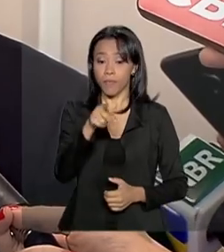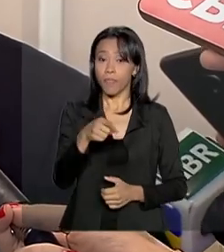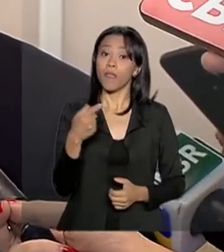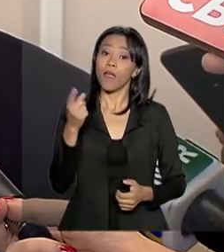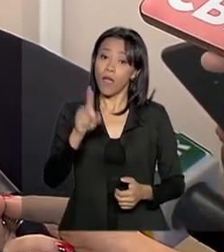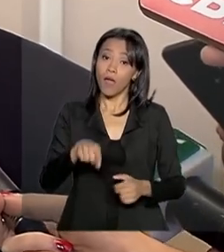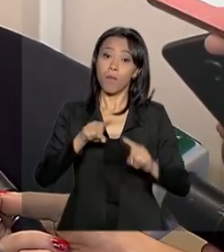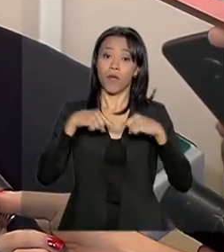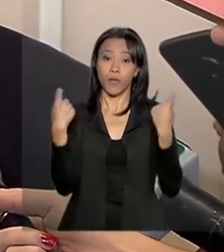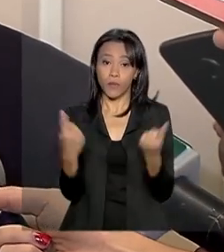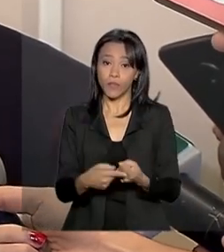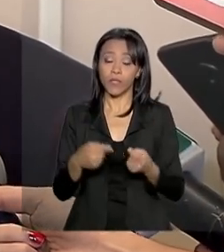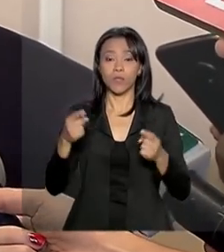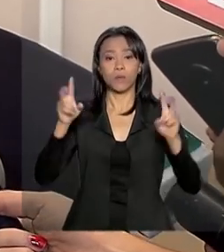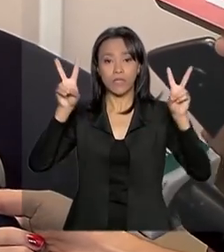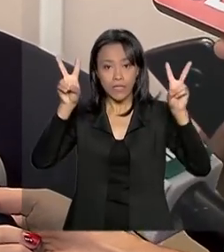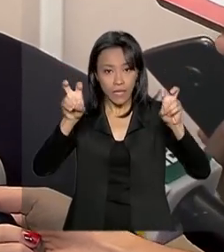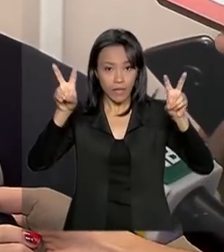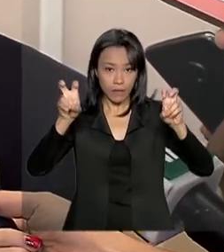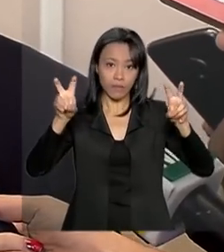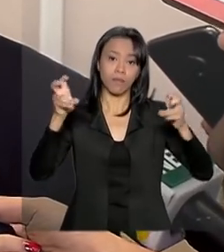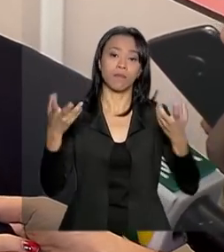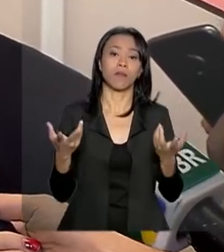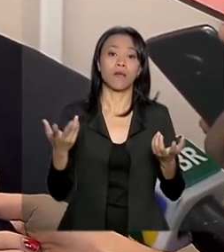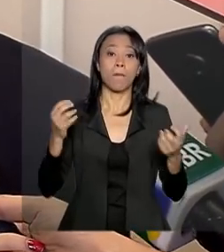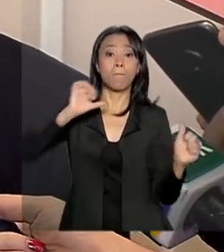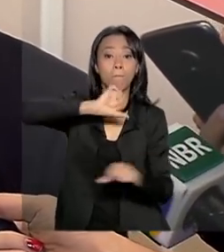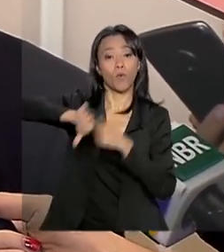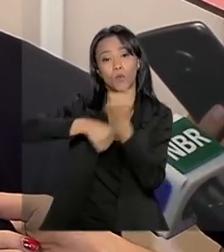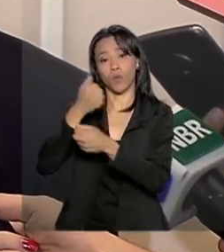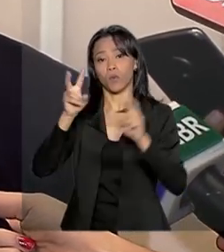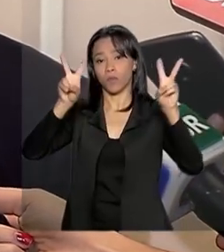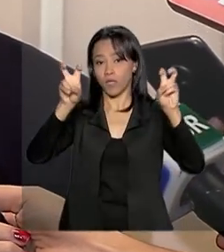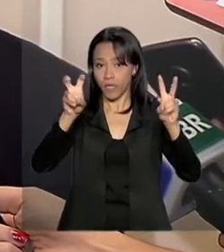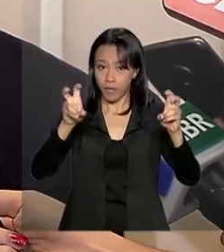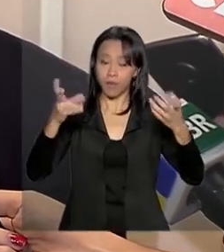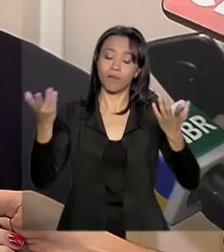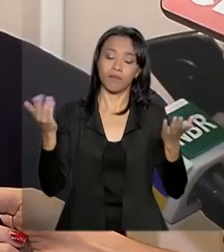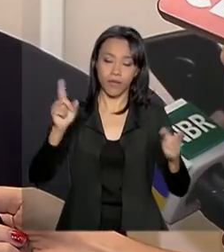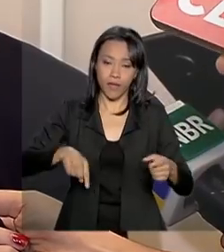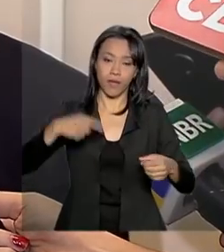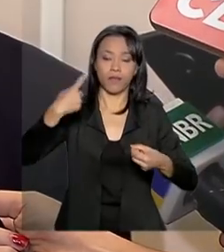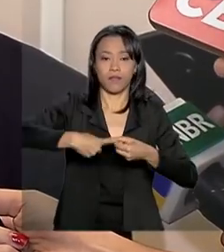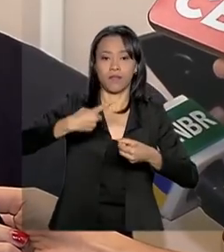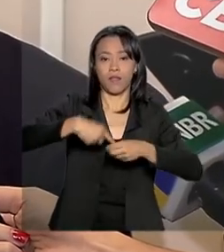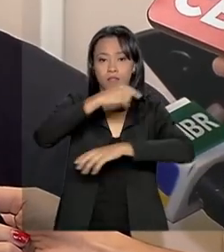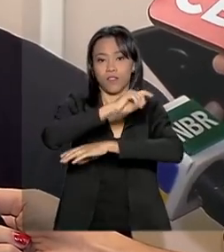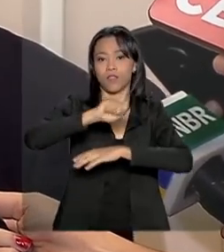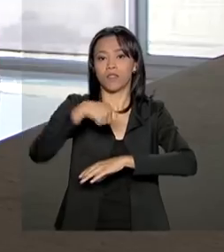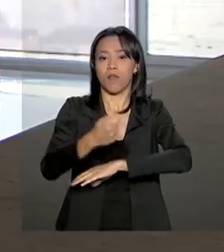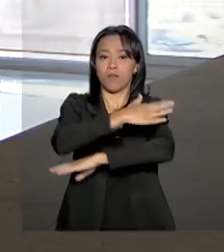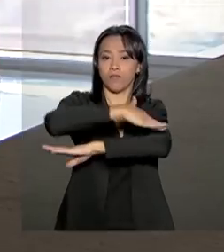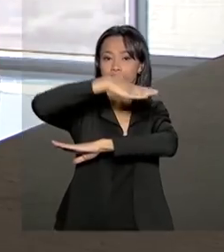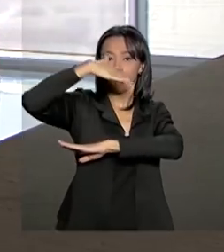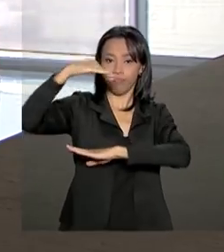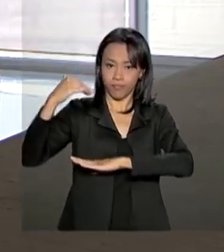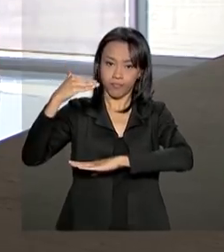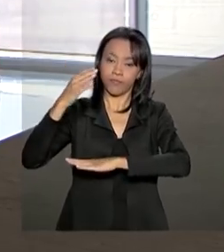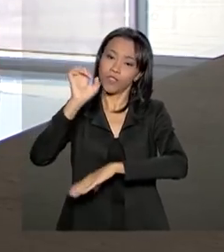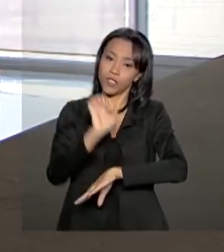temática porque a tratar de assuntos de governança e mudou para o tema brumadinho que obviamente está na ordem do dia